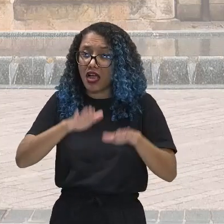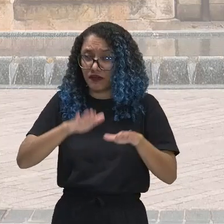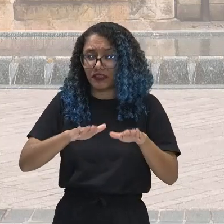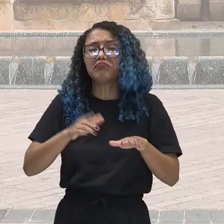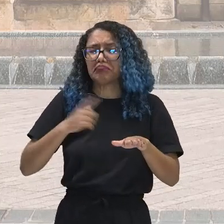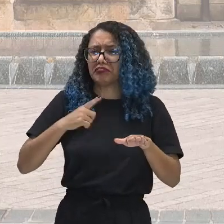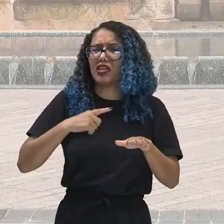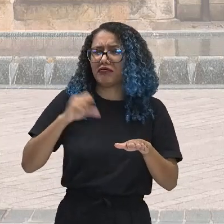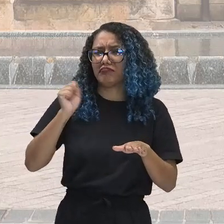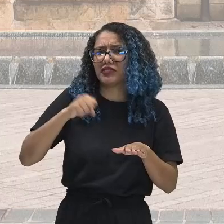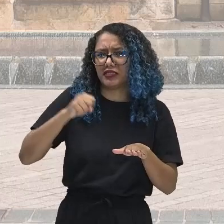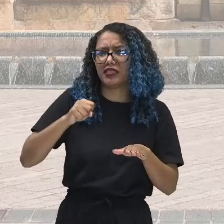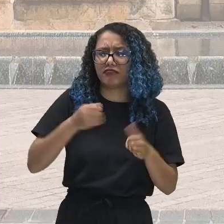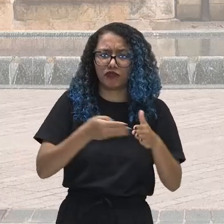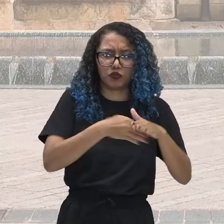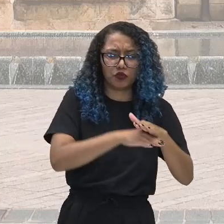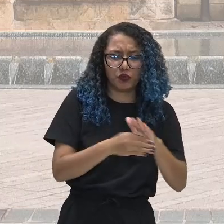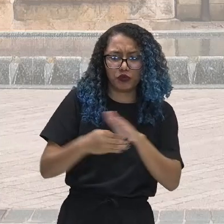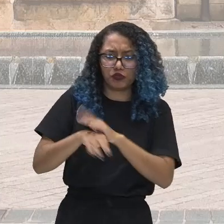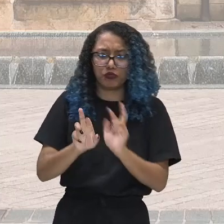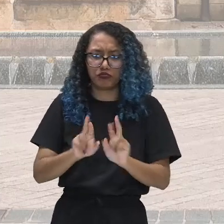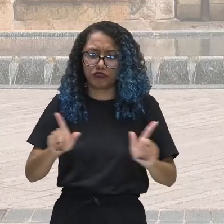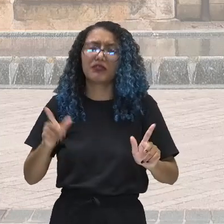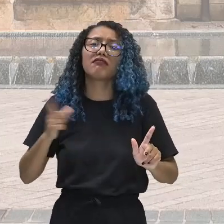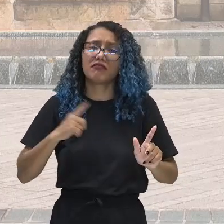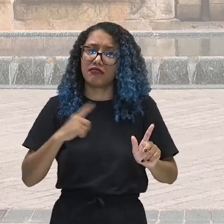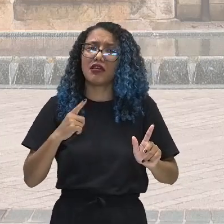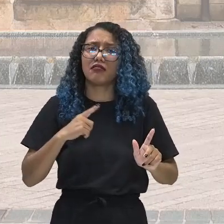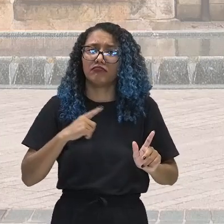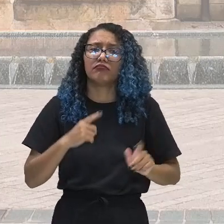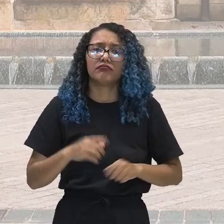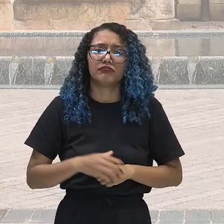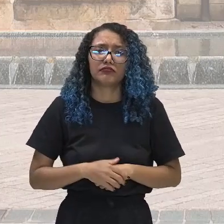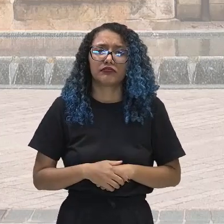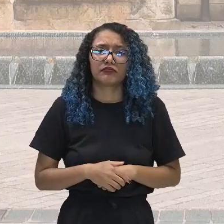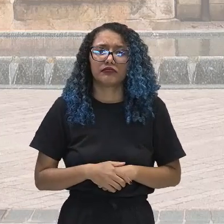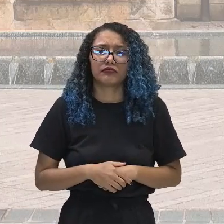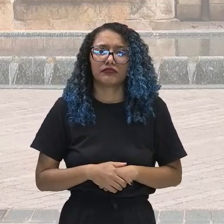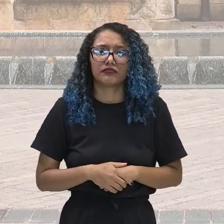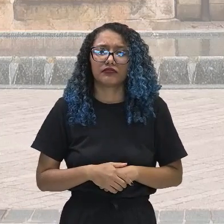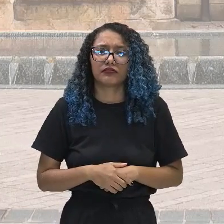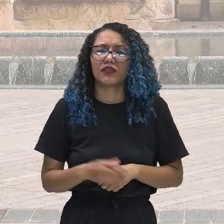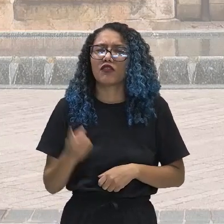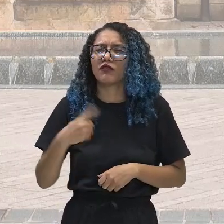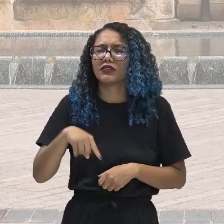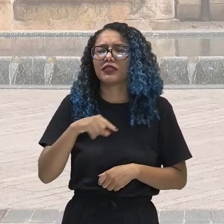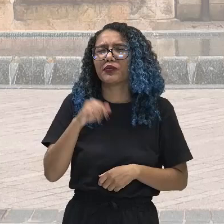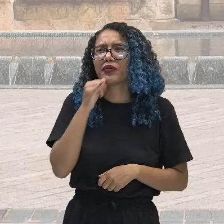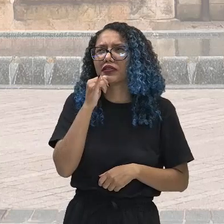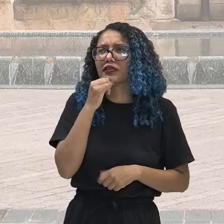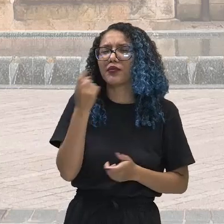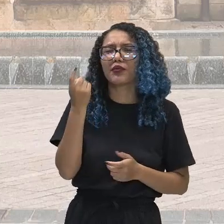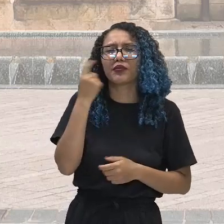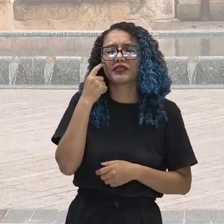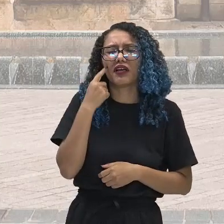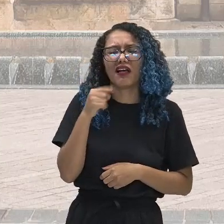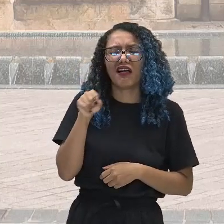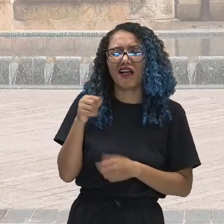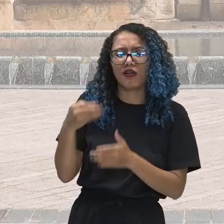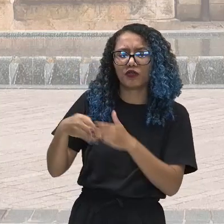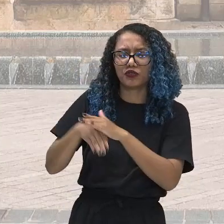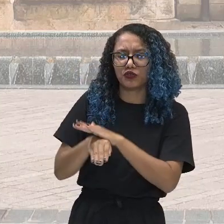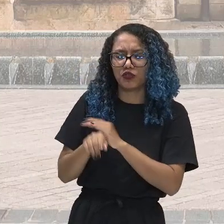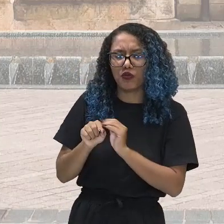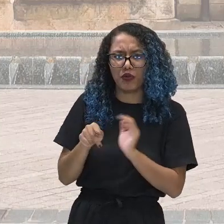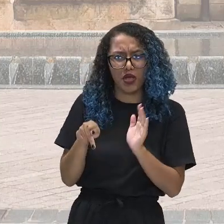existem hábitos que são diferentes. Aí você vai dizer, mas esse hábito, esse costume é lá